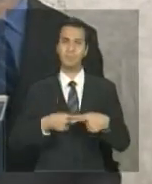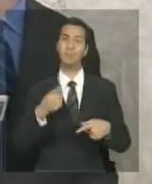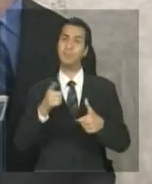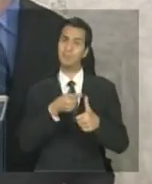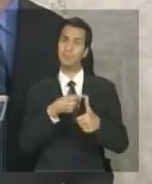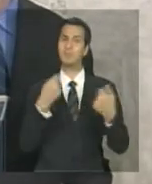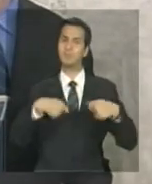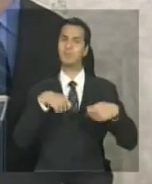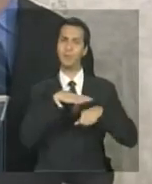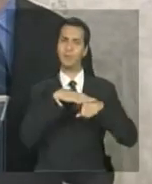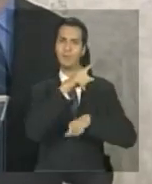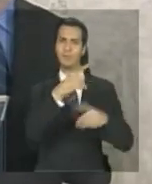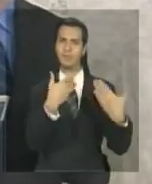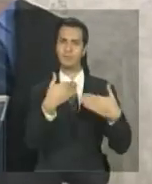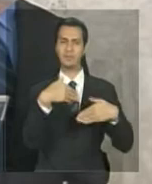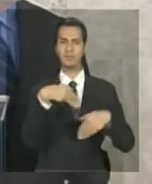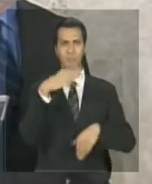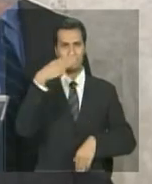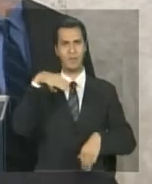conversar com os mexicanos.